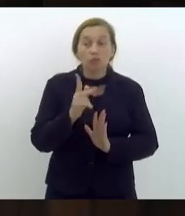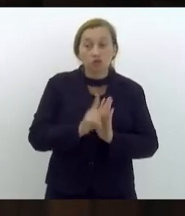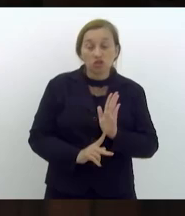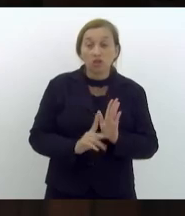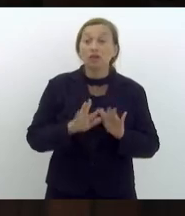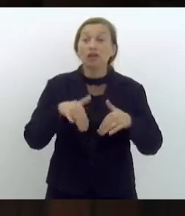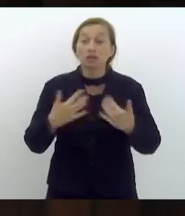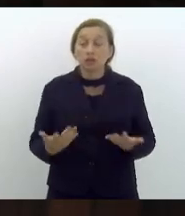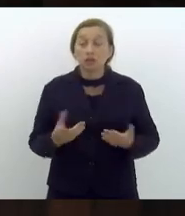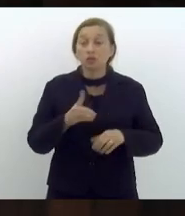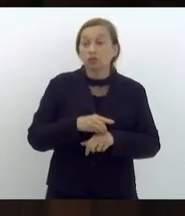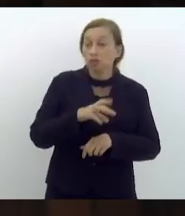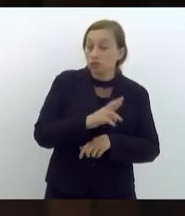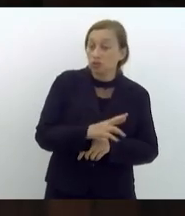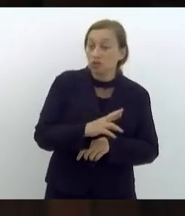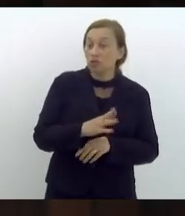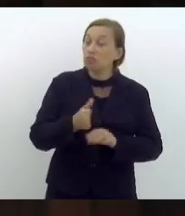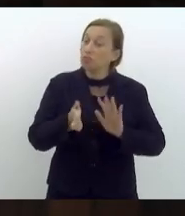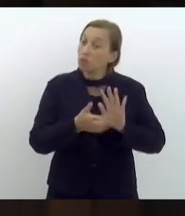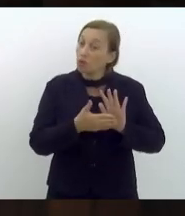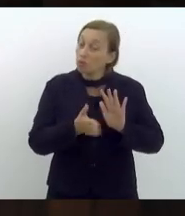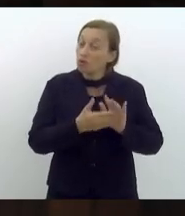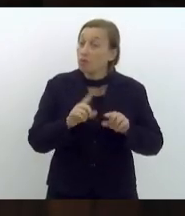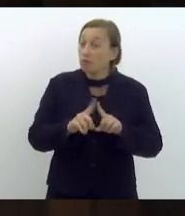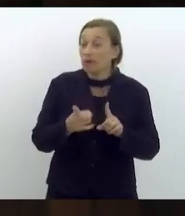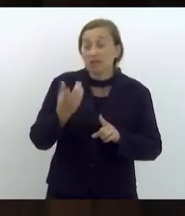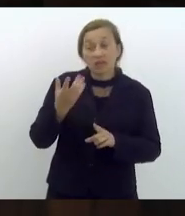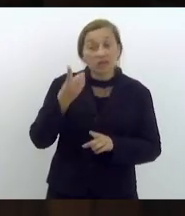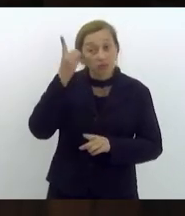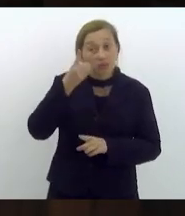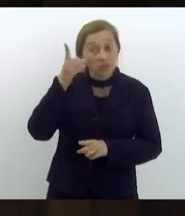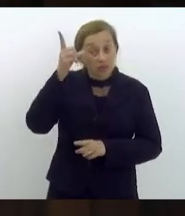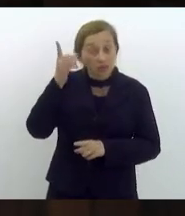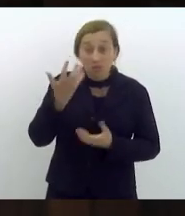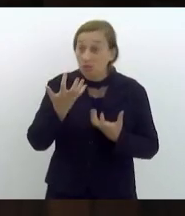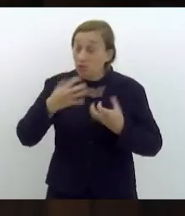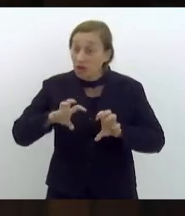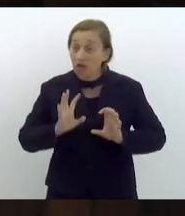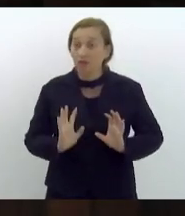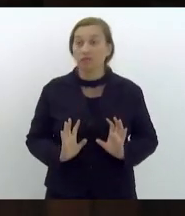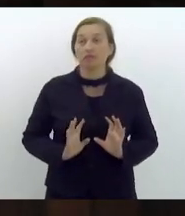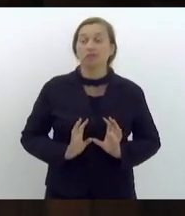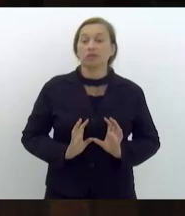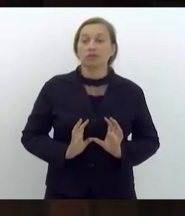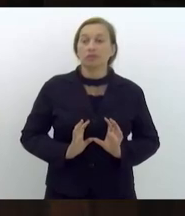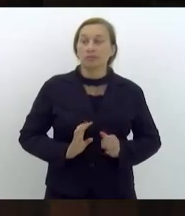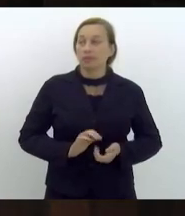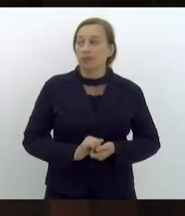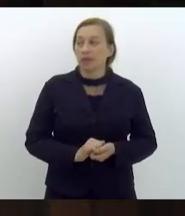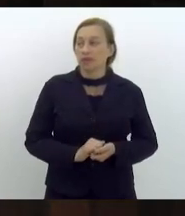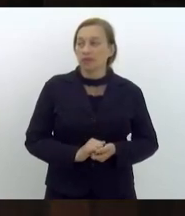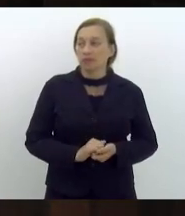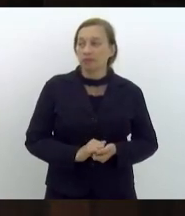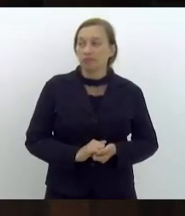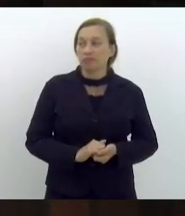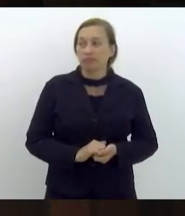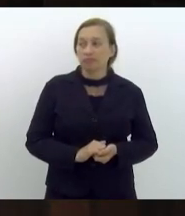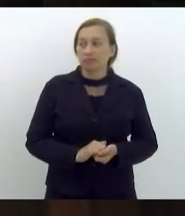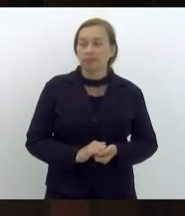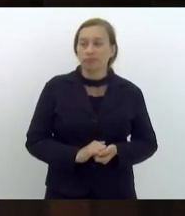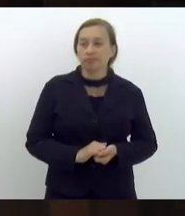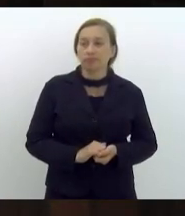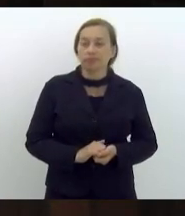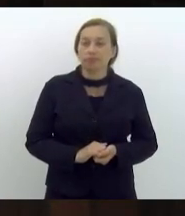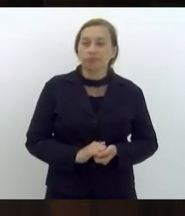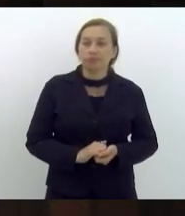o doutor Serginho propôs mas a deputado não tinha não aceitou que é a posição dela ela tá na na no direito dela né